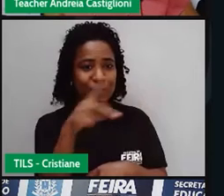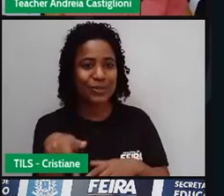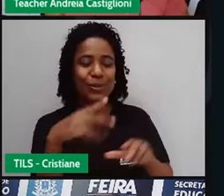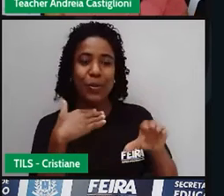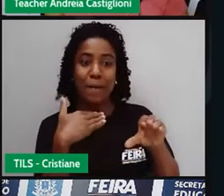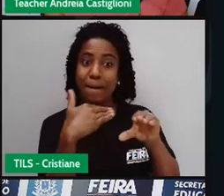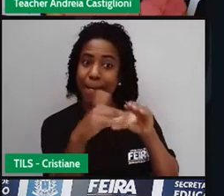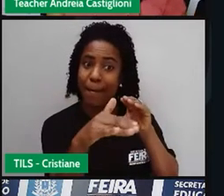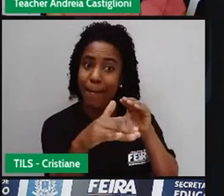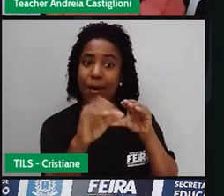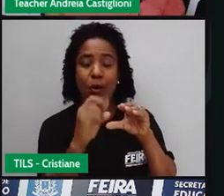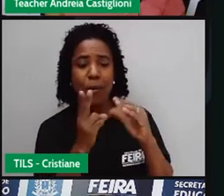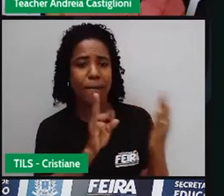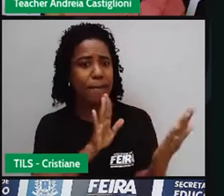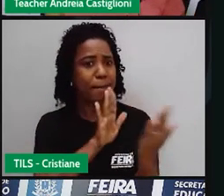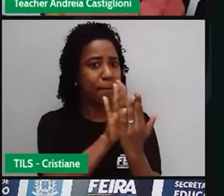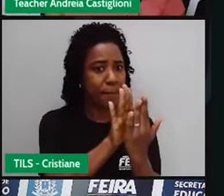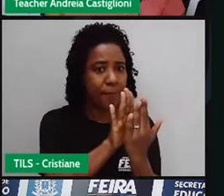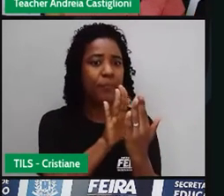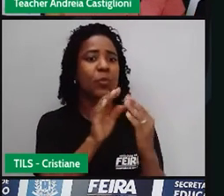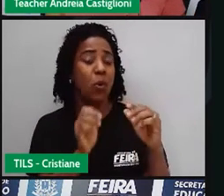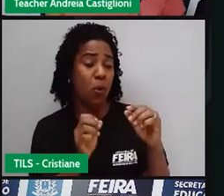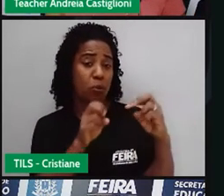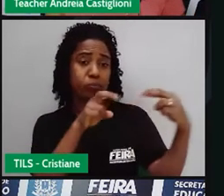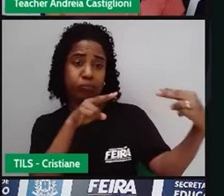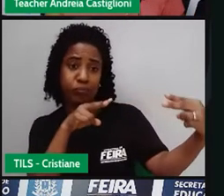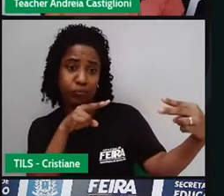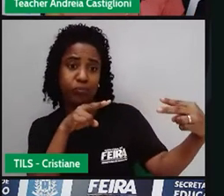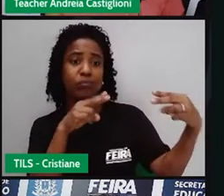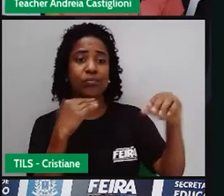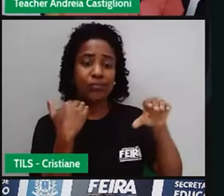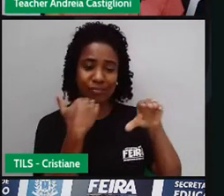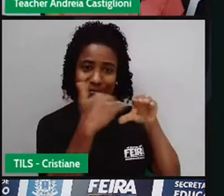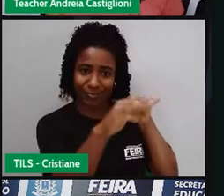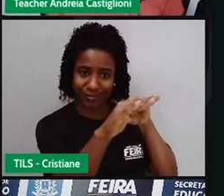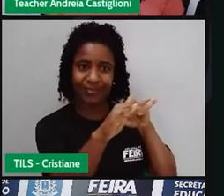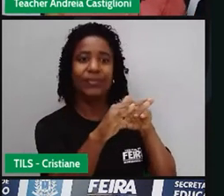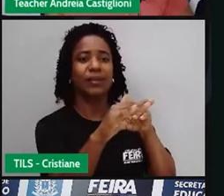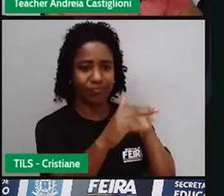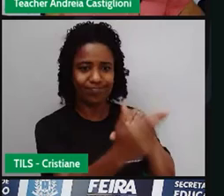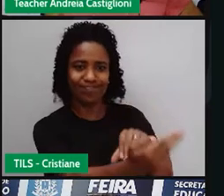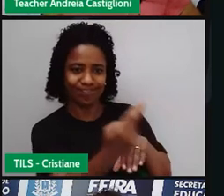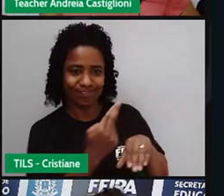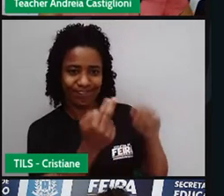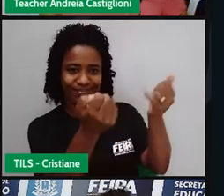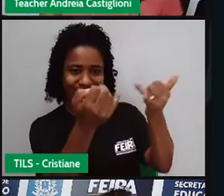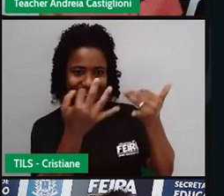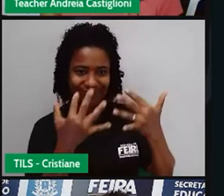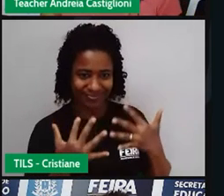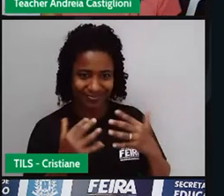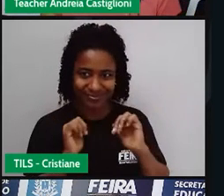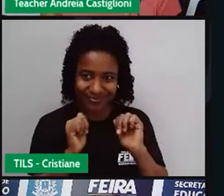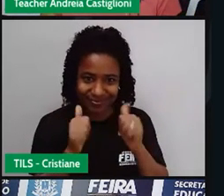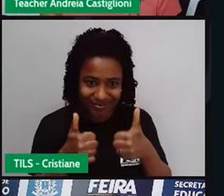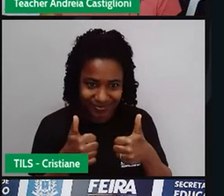tiver com a sua professora ou seu professor da Escola Dias ok